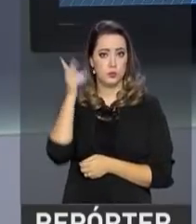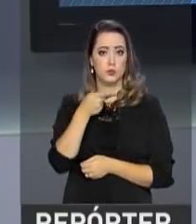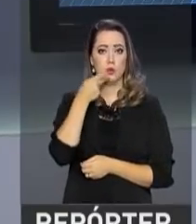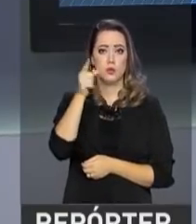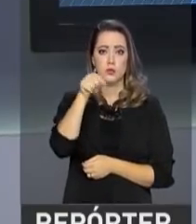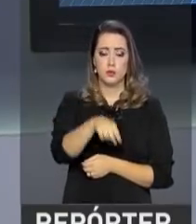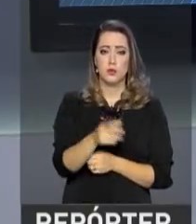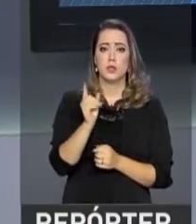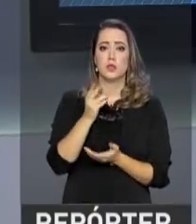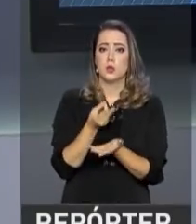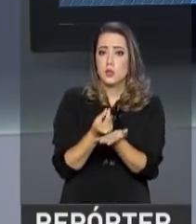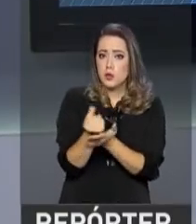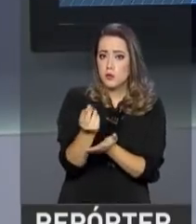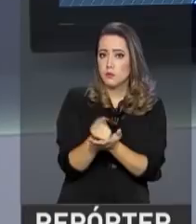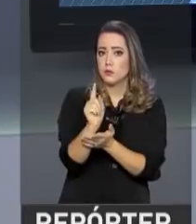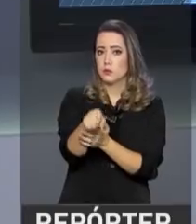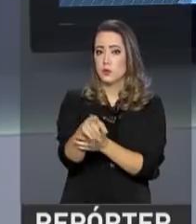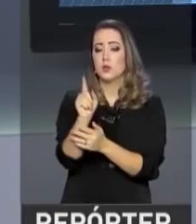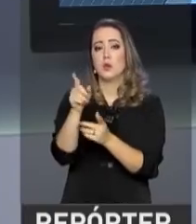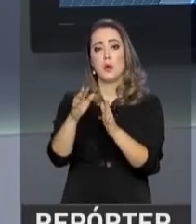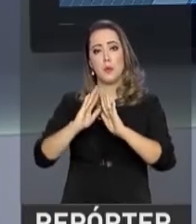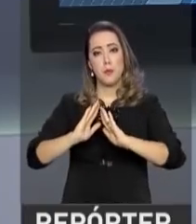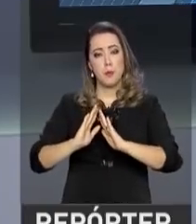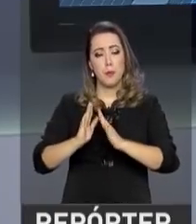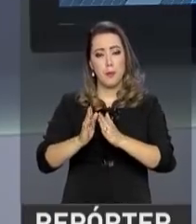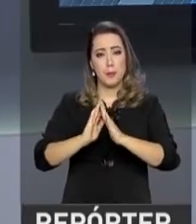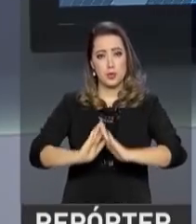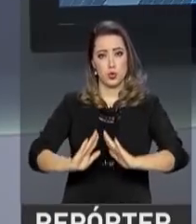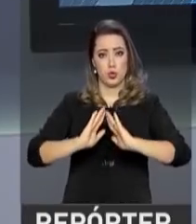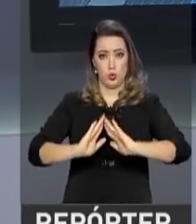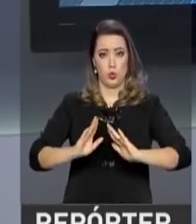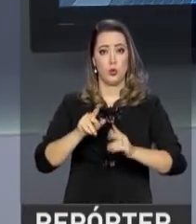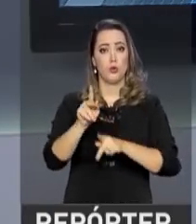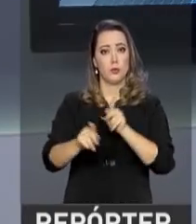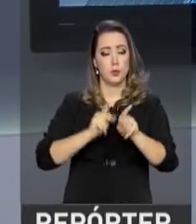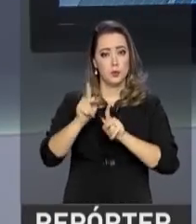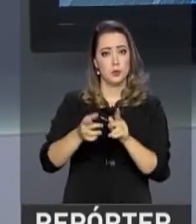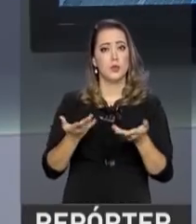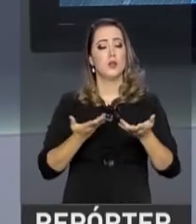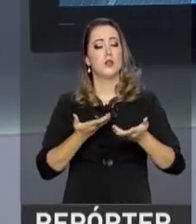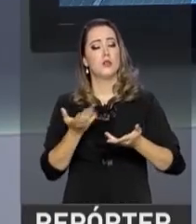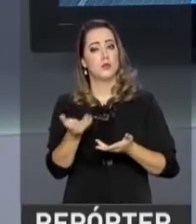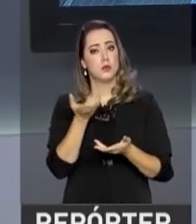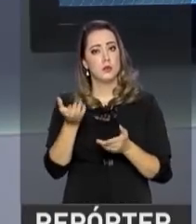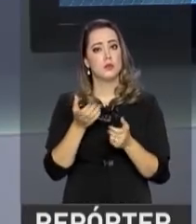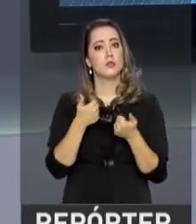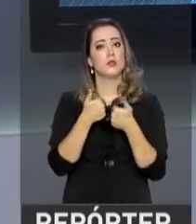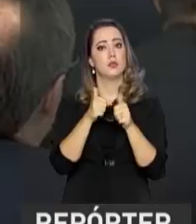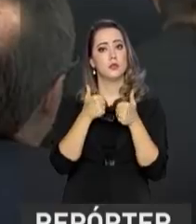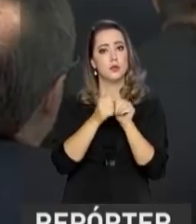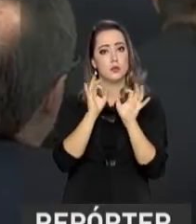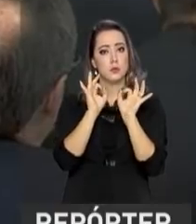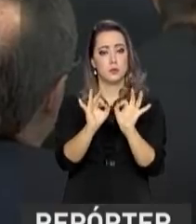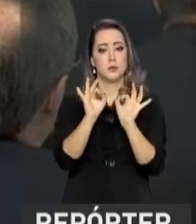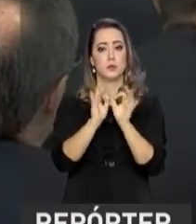afirmou que esse investimento atende à demanda da população por serviços públicos de qualidade